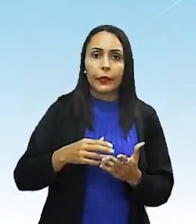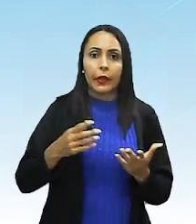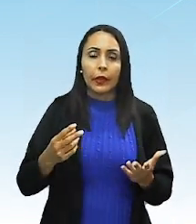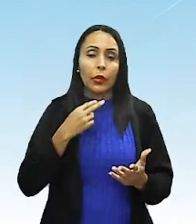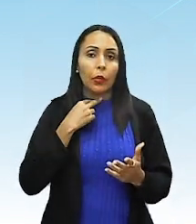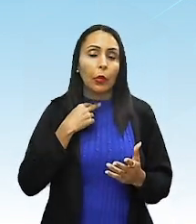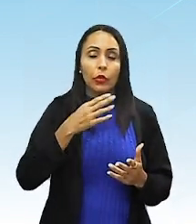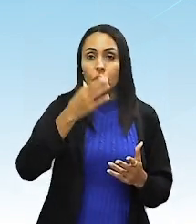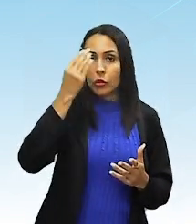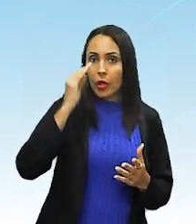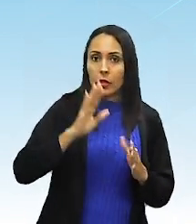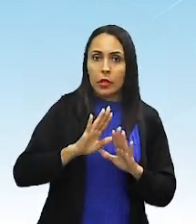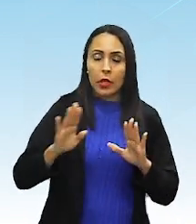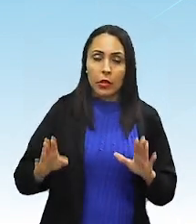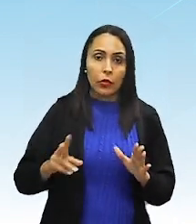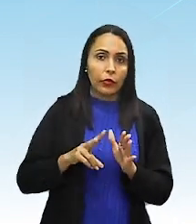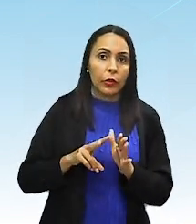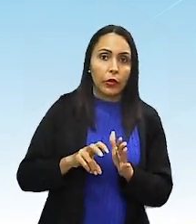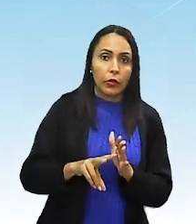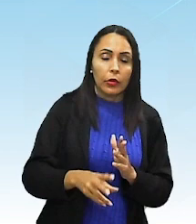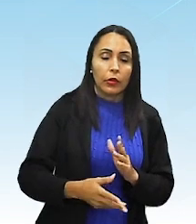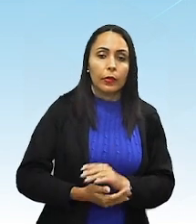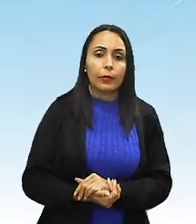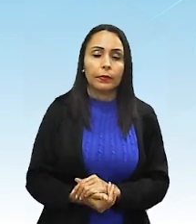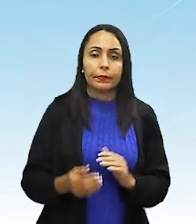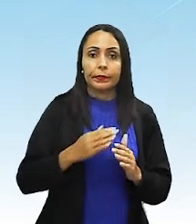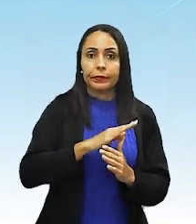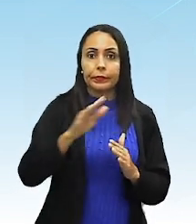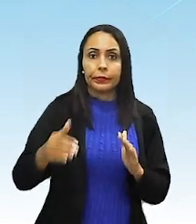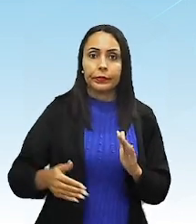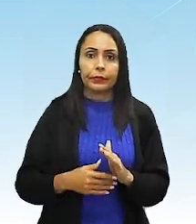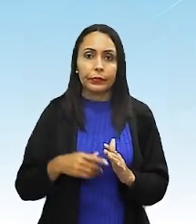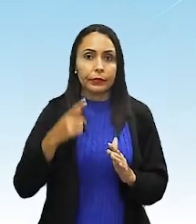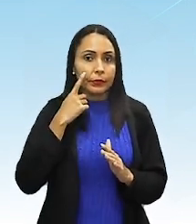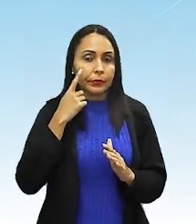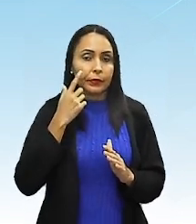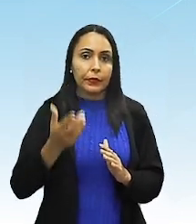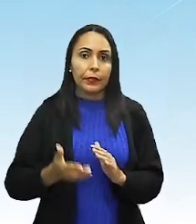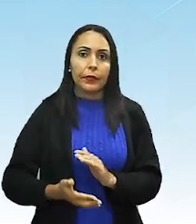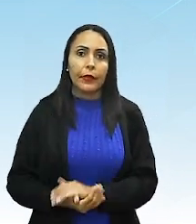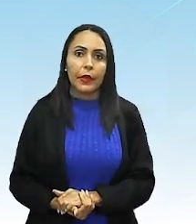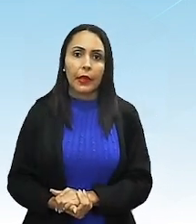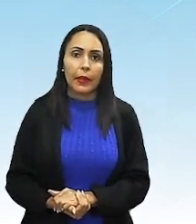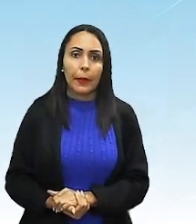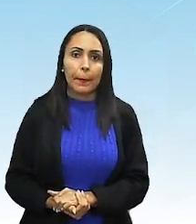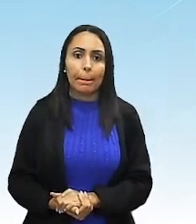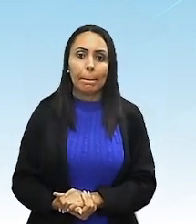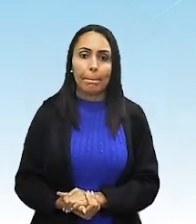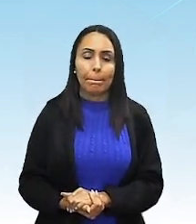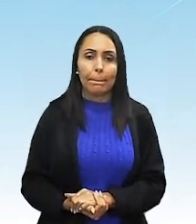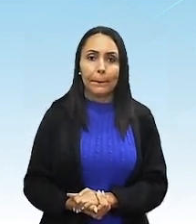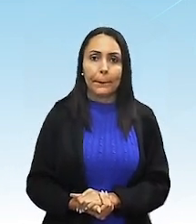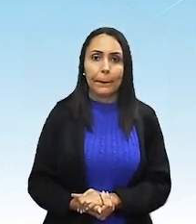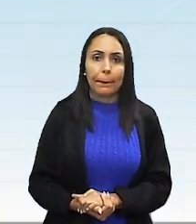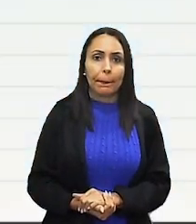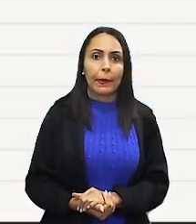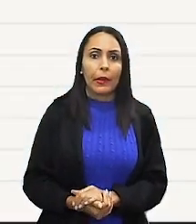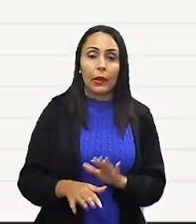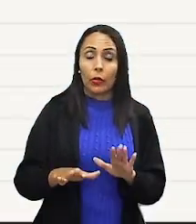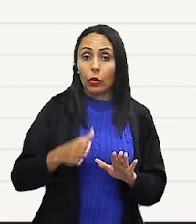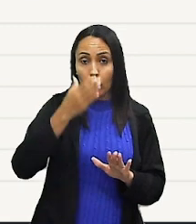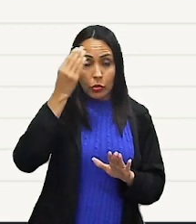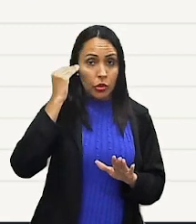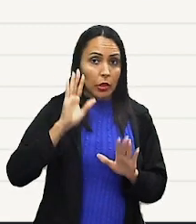esquecer de forma nenhuma do vírus, é o seguinte. Todo vírus, preste atenção, todo vírusinho, não esqueçam disso,